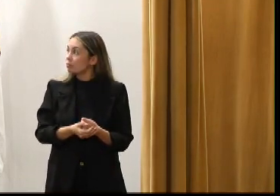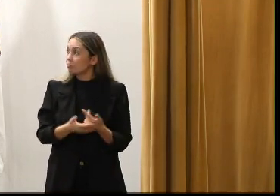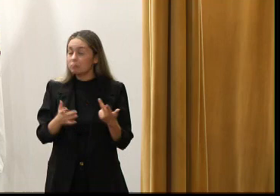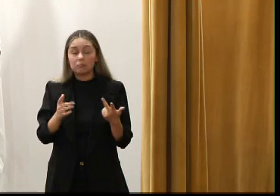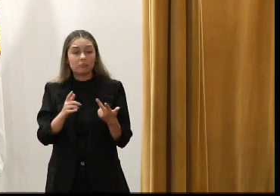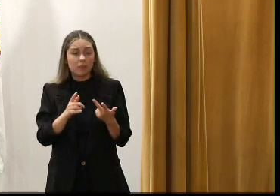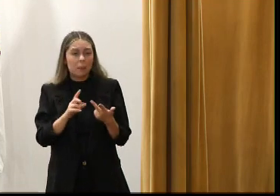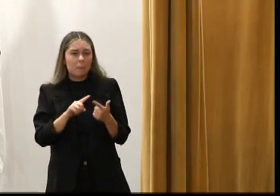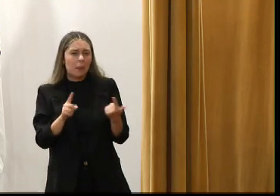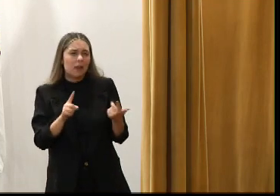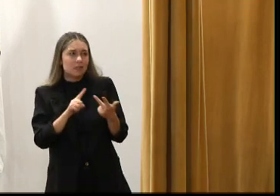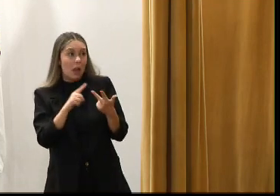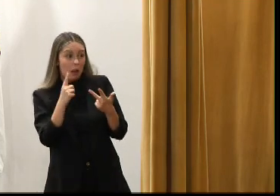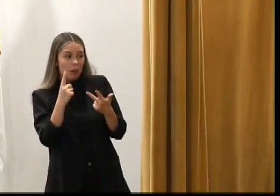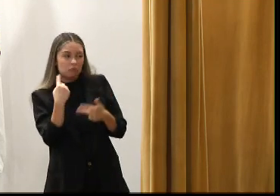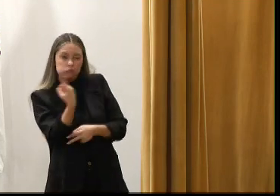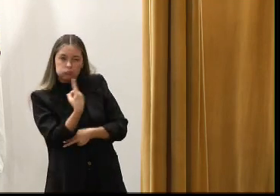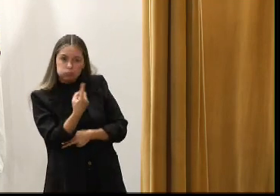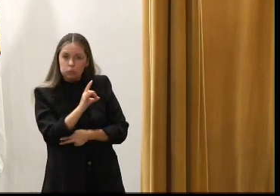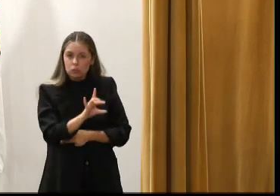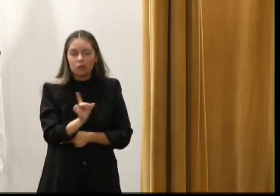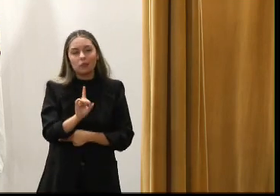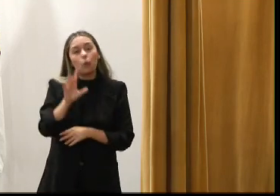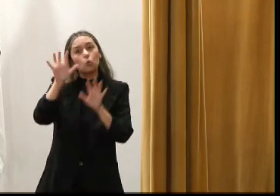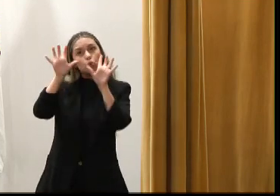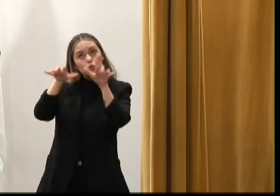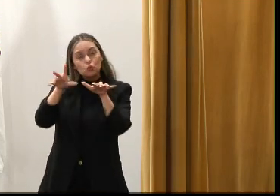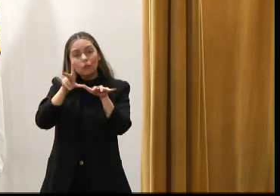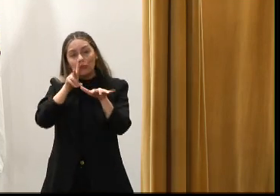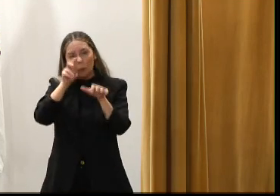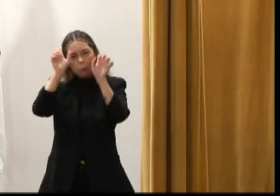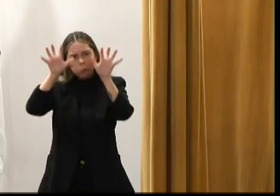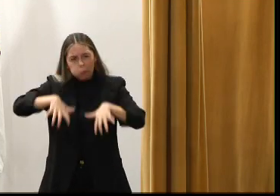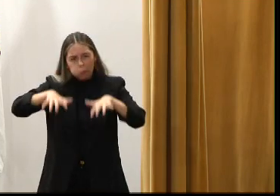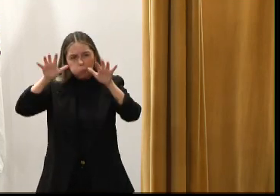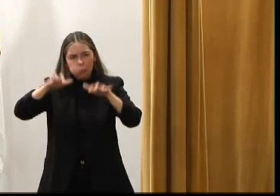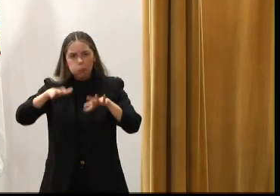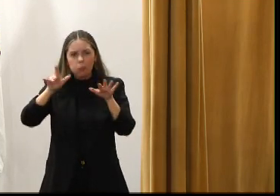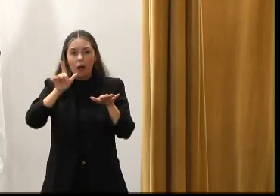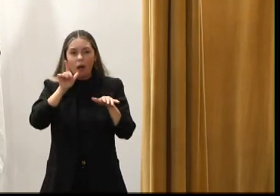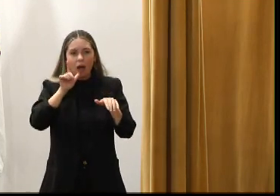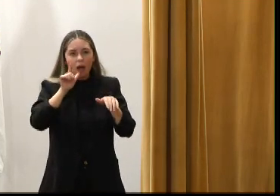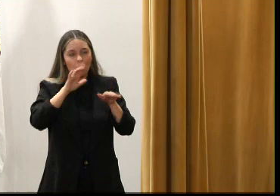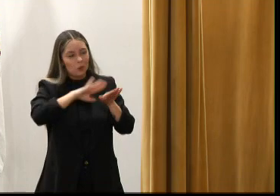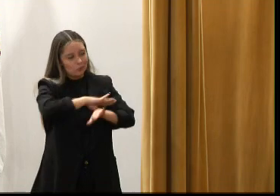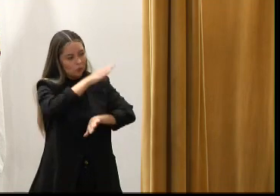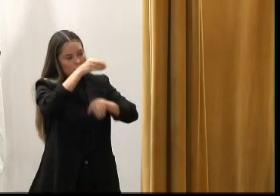Mas não é só a questão de um furacão. As chuvas mais intensas, por exemplo, esse deslizamento na Ilha Grande,